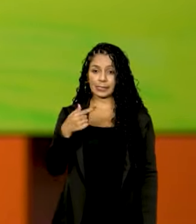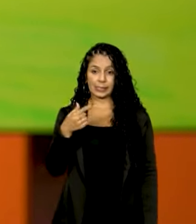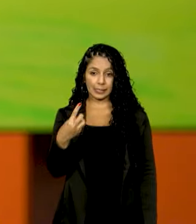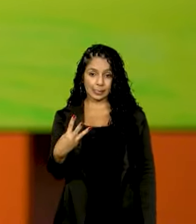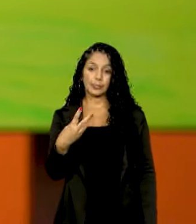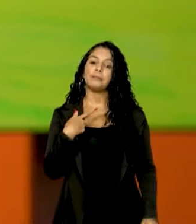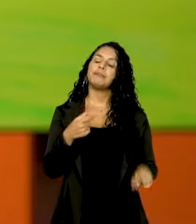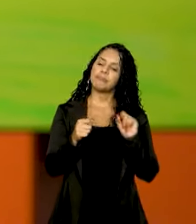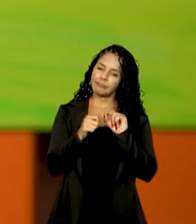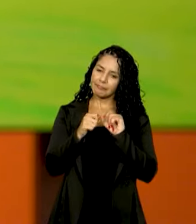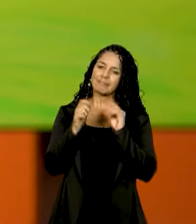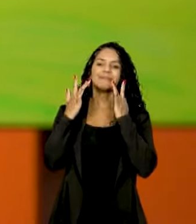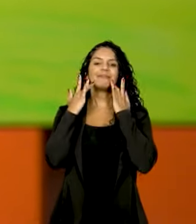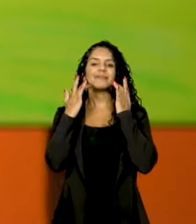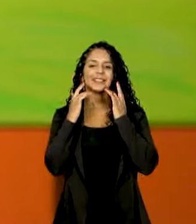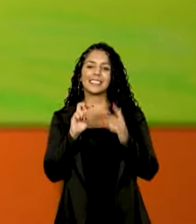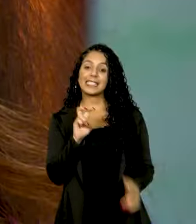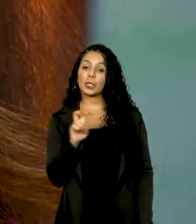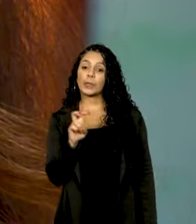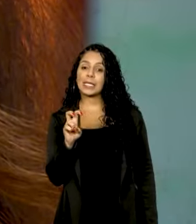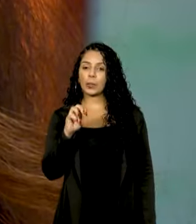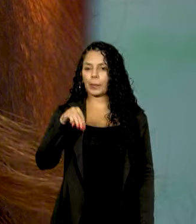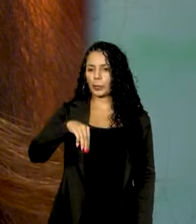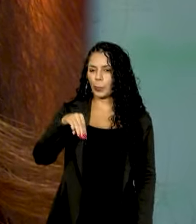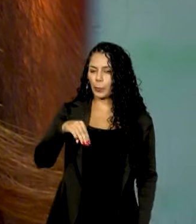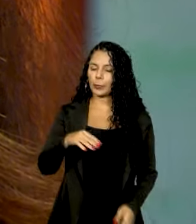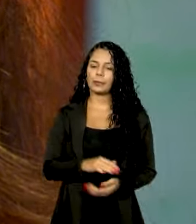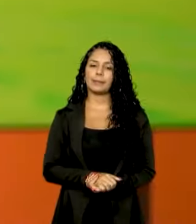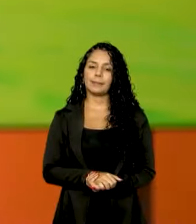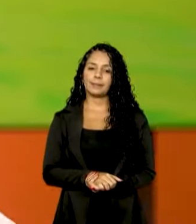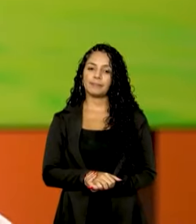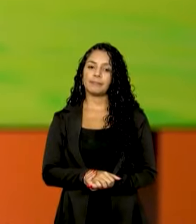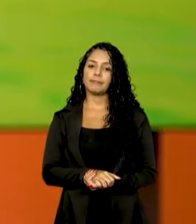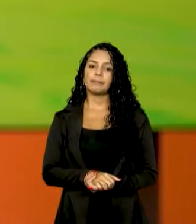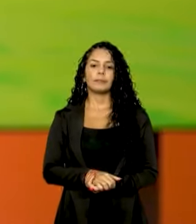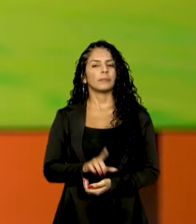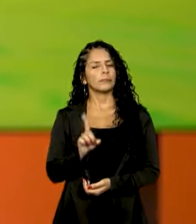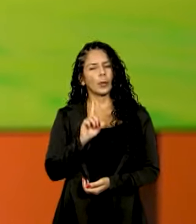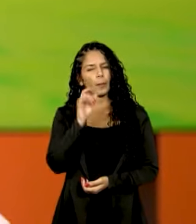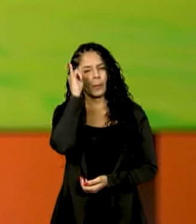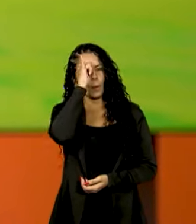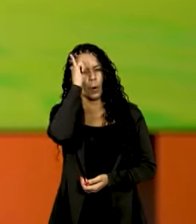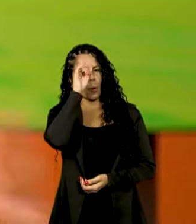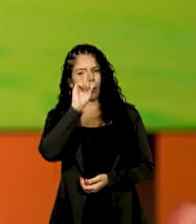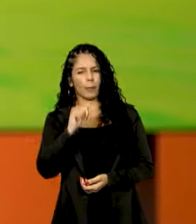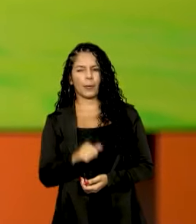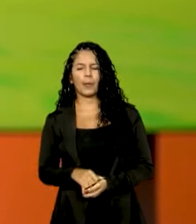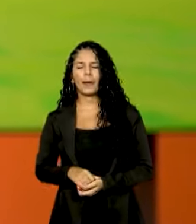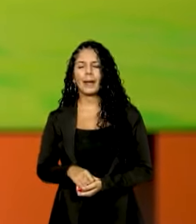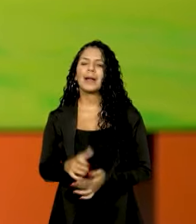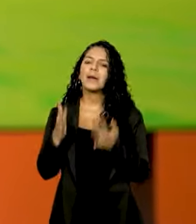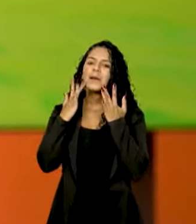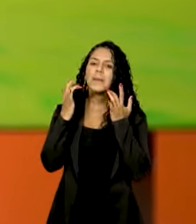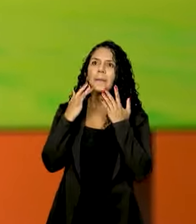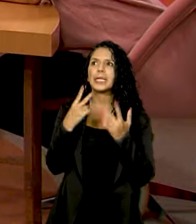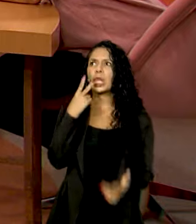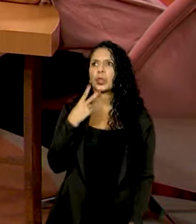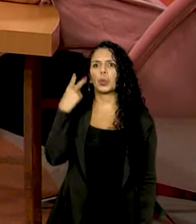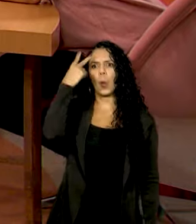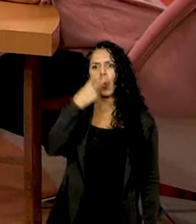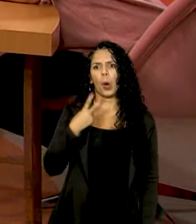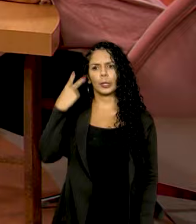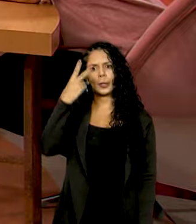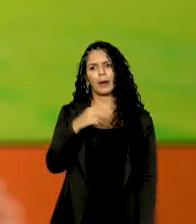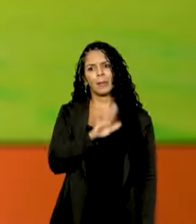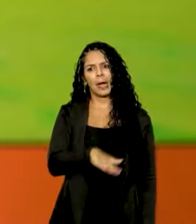gente também fazia peças de 55 minutos. A gente não é bobo de botar uma peça de 2 horas para uma